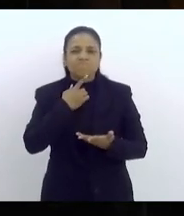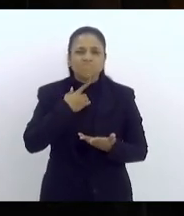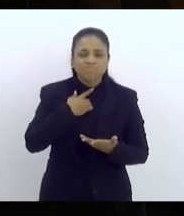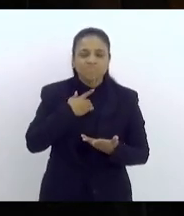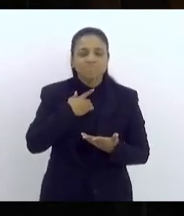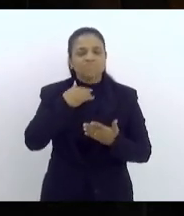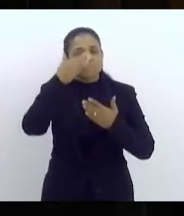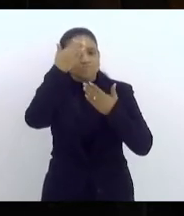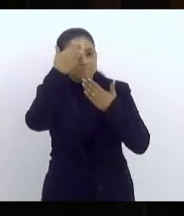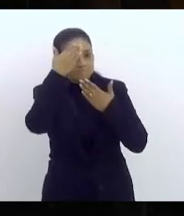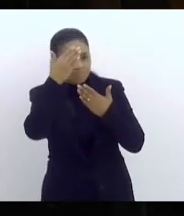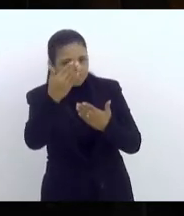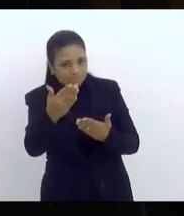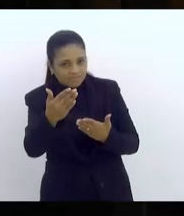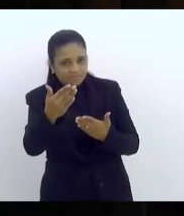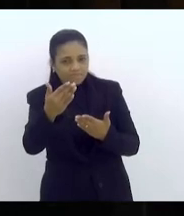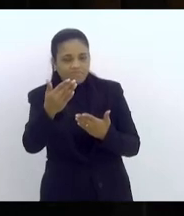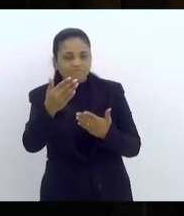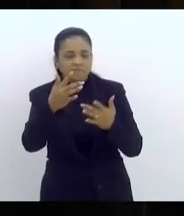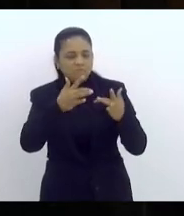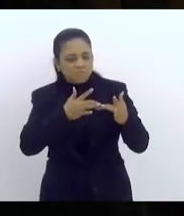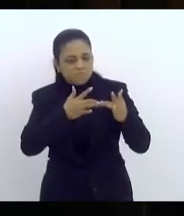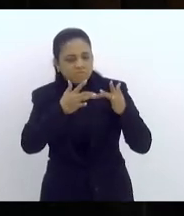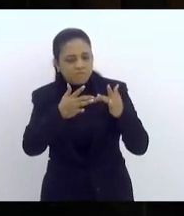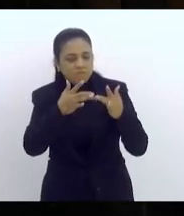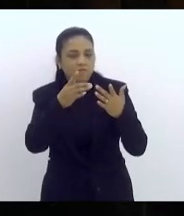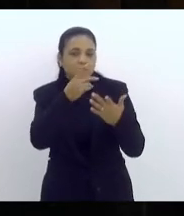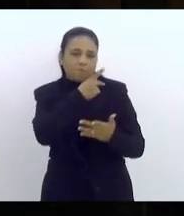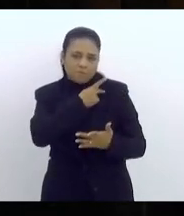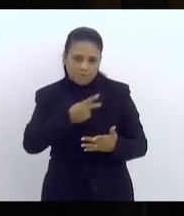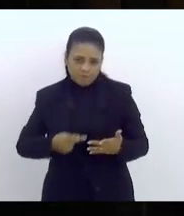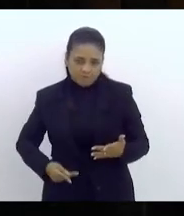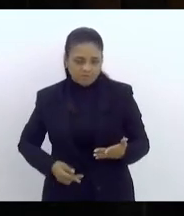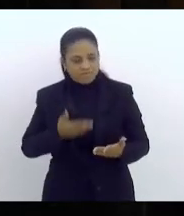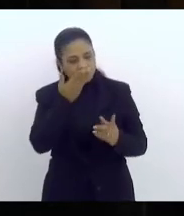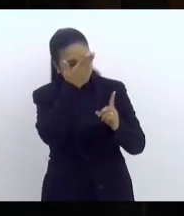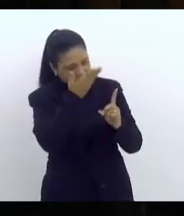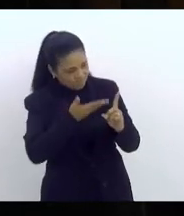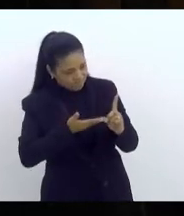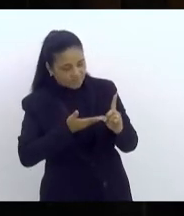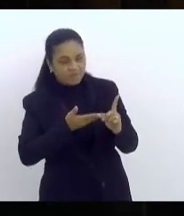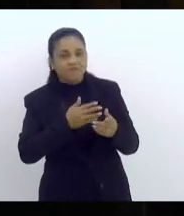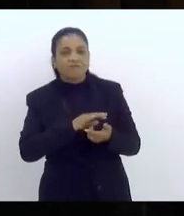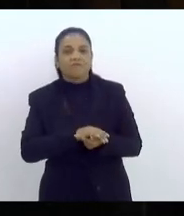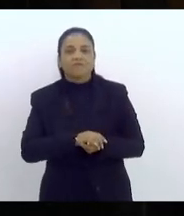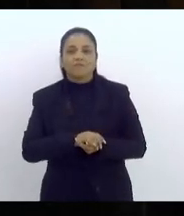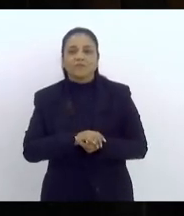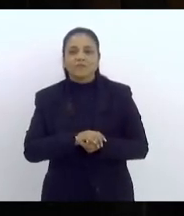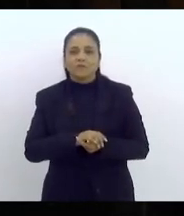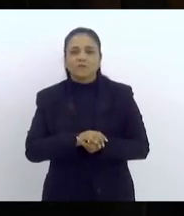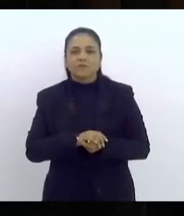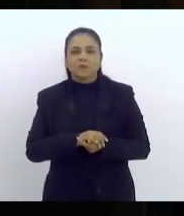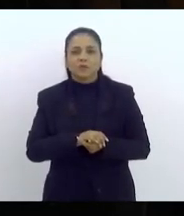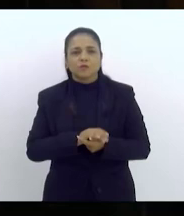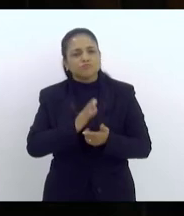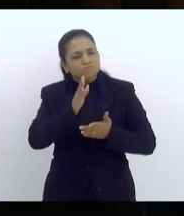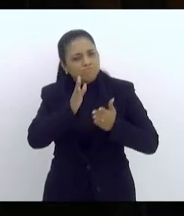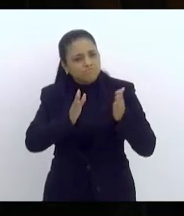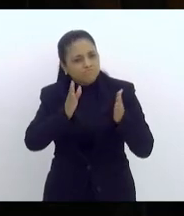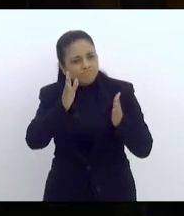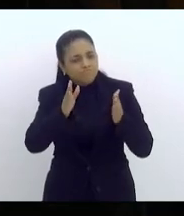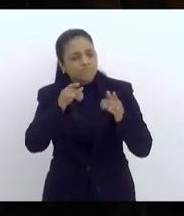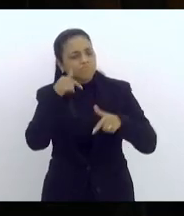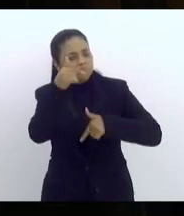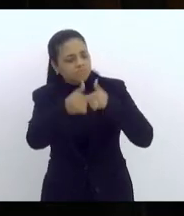agradecer a solidariedade de vossa excelência presidente Rodrigo Bacelar que em todo momento dos trabalhos da